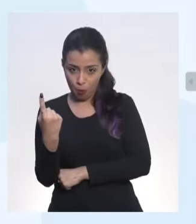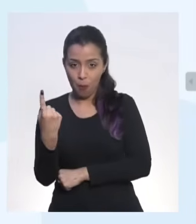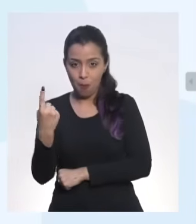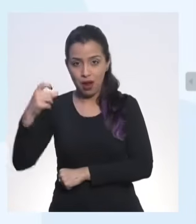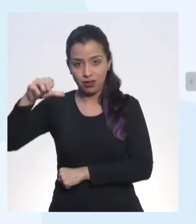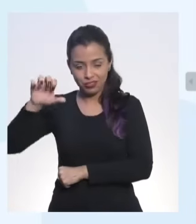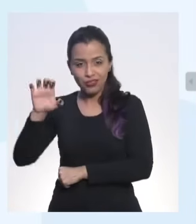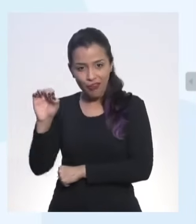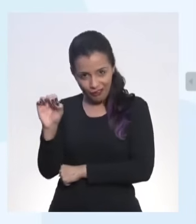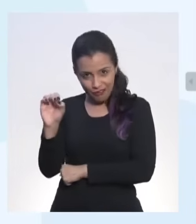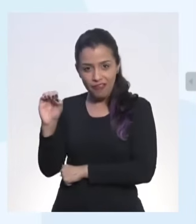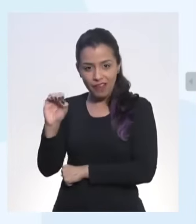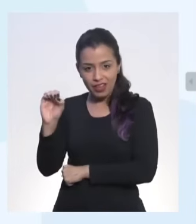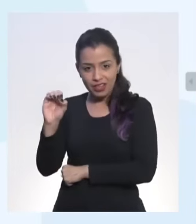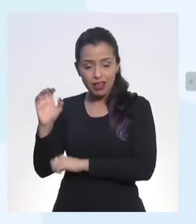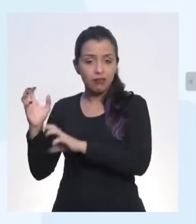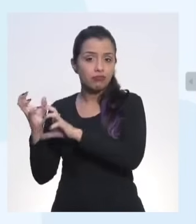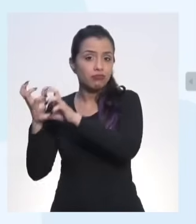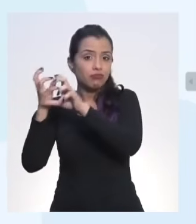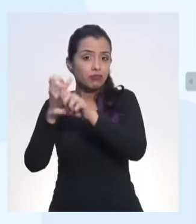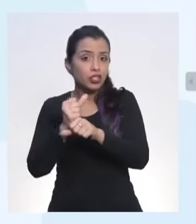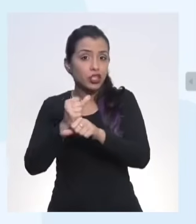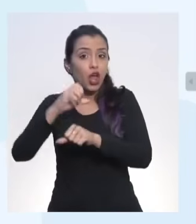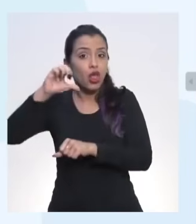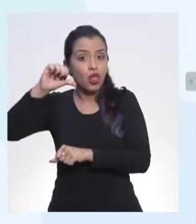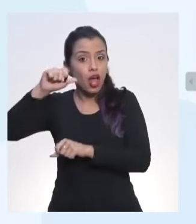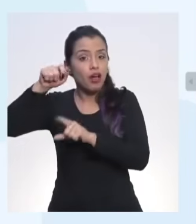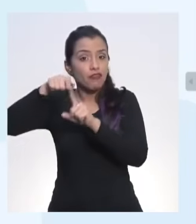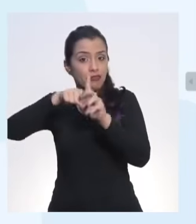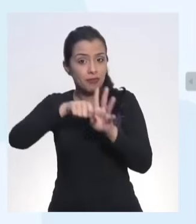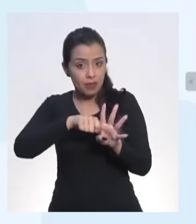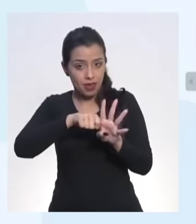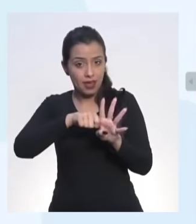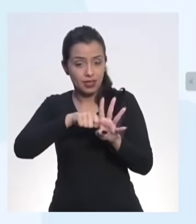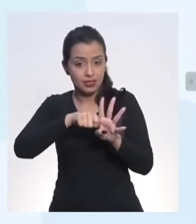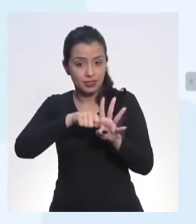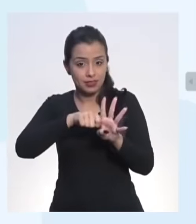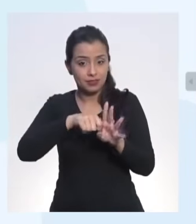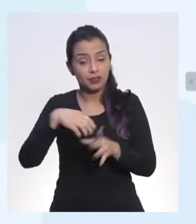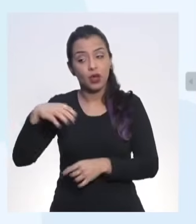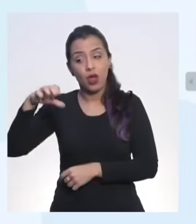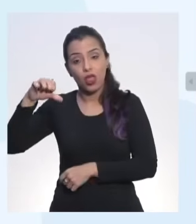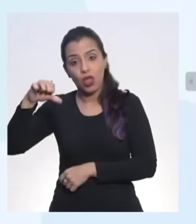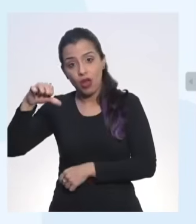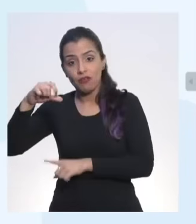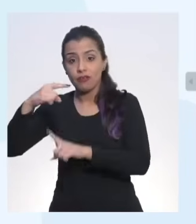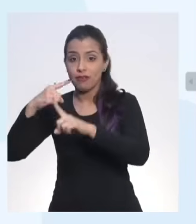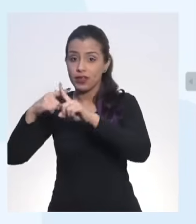9 parcelas. Sim. De R$90, 9 vezes 90,